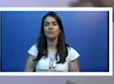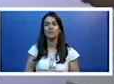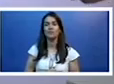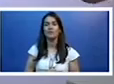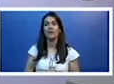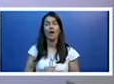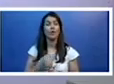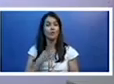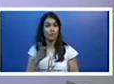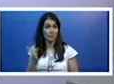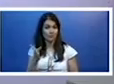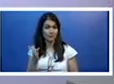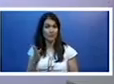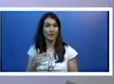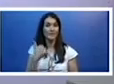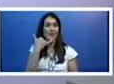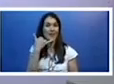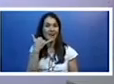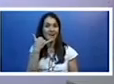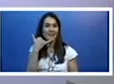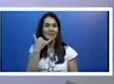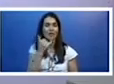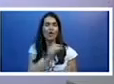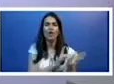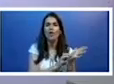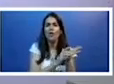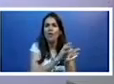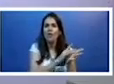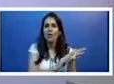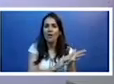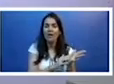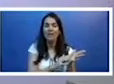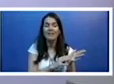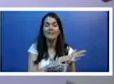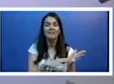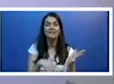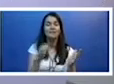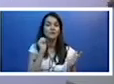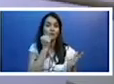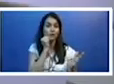do meu celular, né? Só digitar a calculadora científica na lupinha.